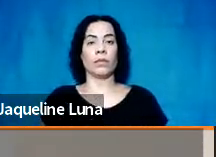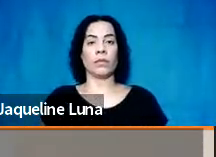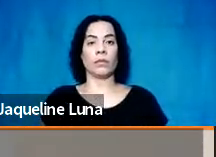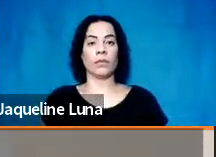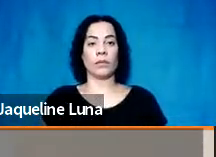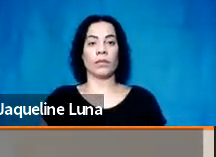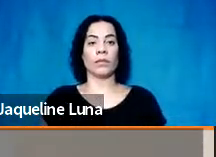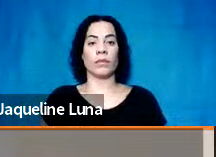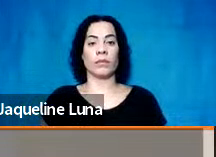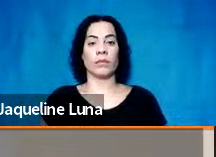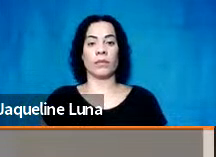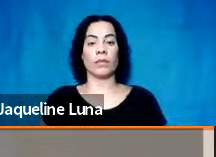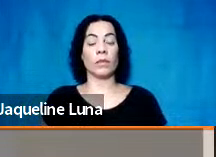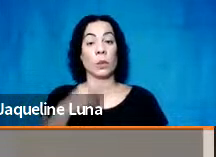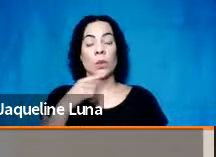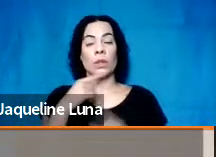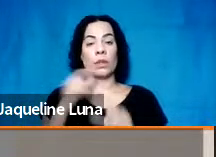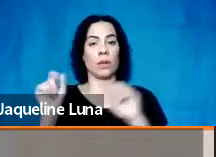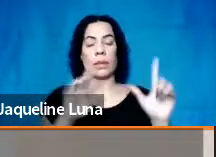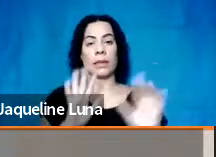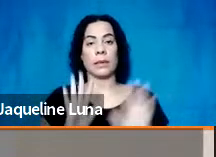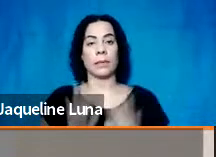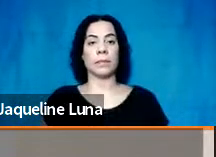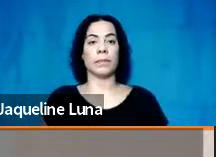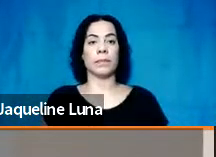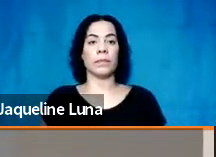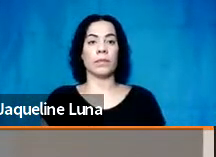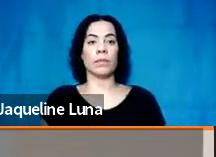Opa, não estou conseguindo passar isso aqui.